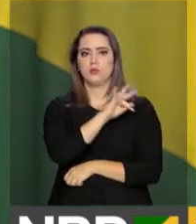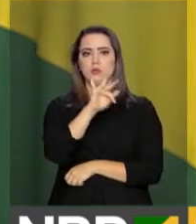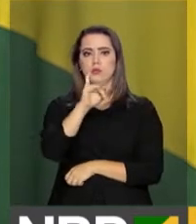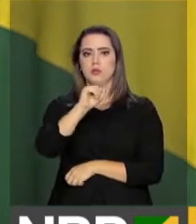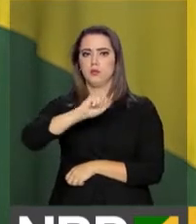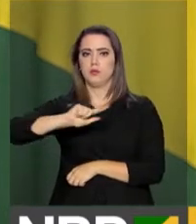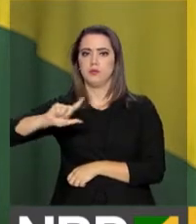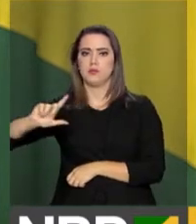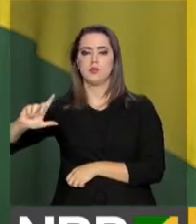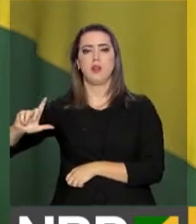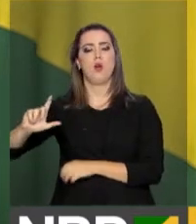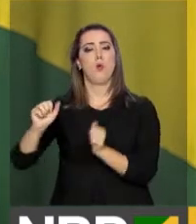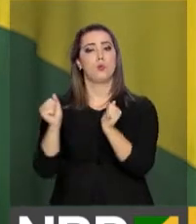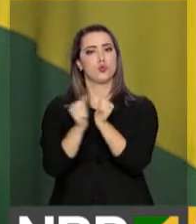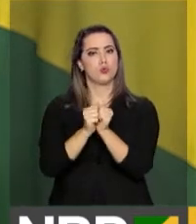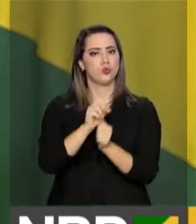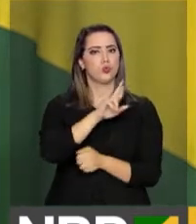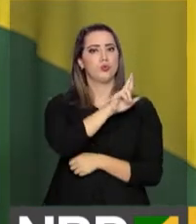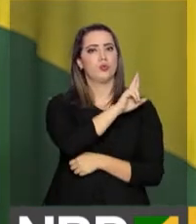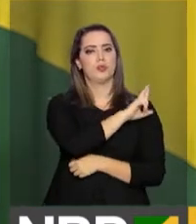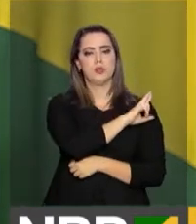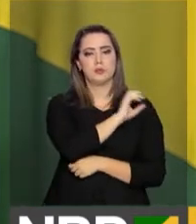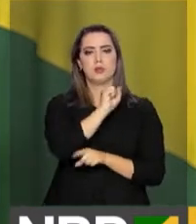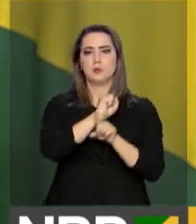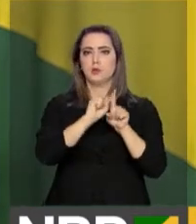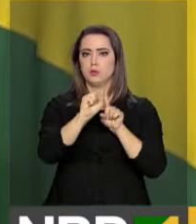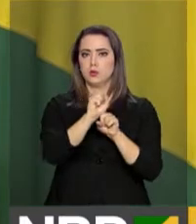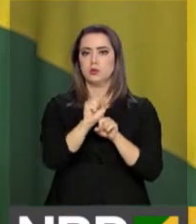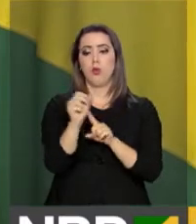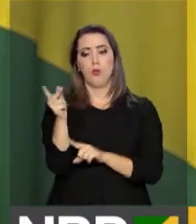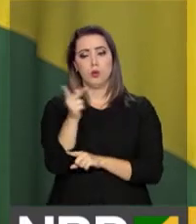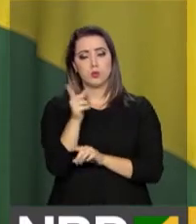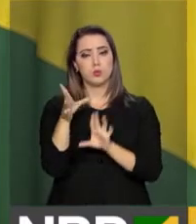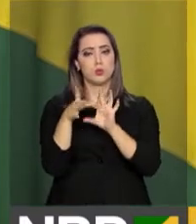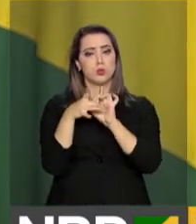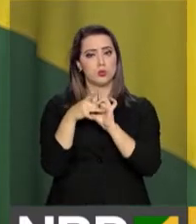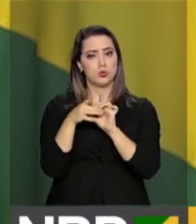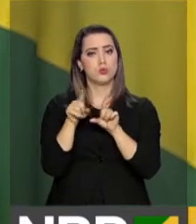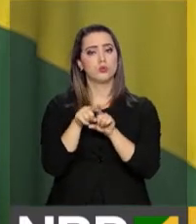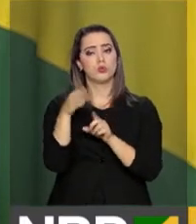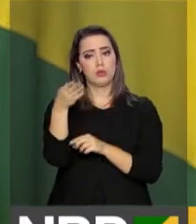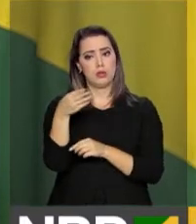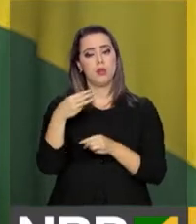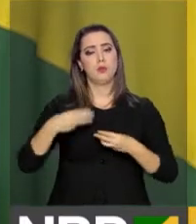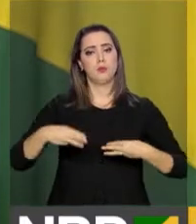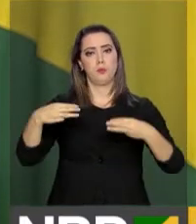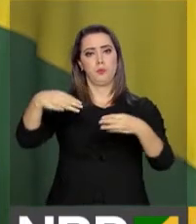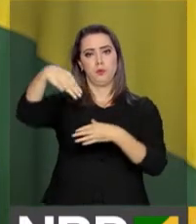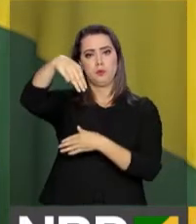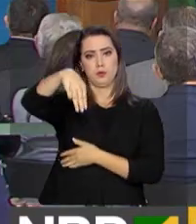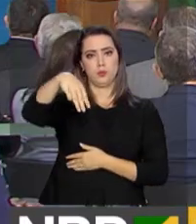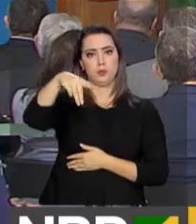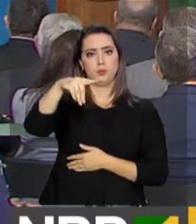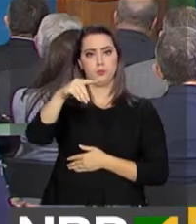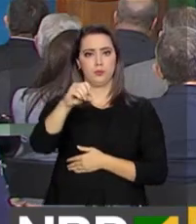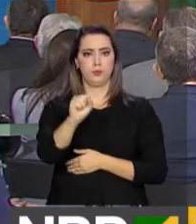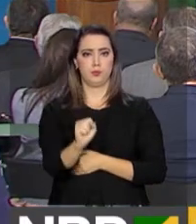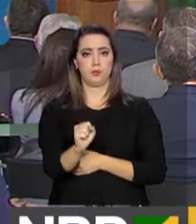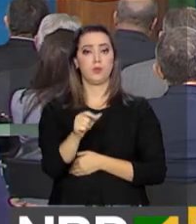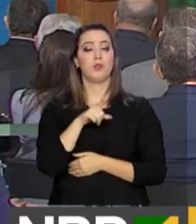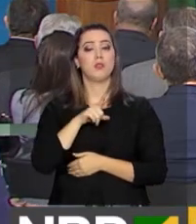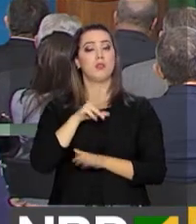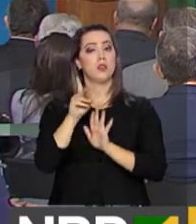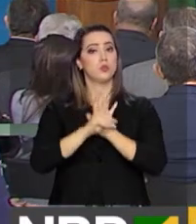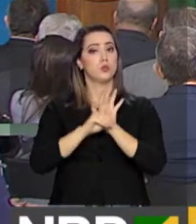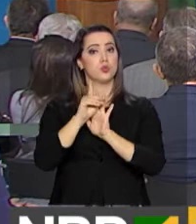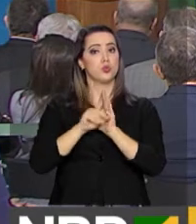social saiu às martela que tem feito um trabalho excepcional em matéria de direitos